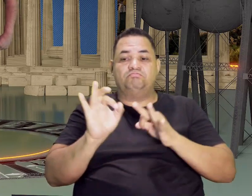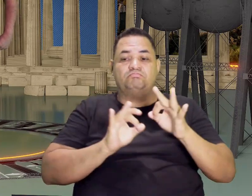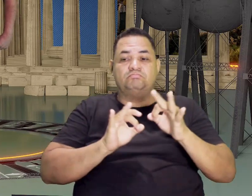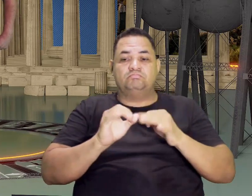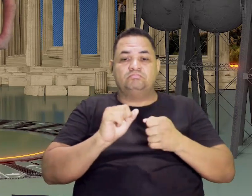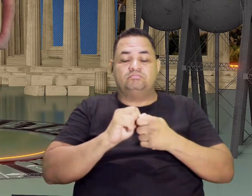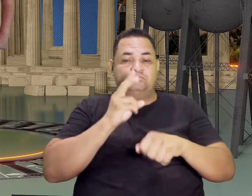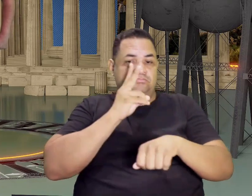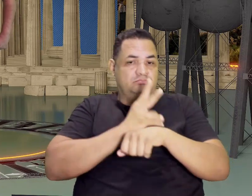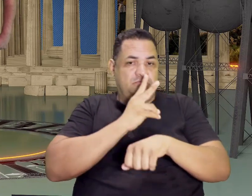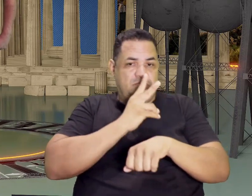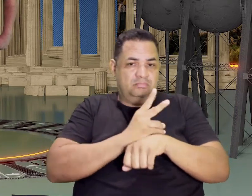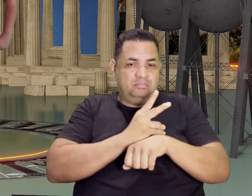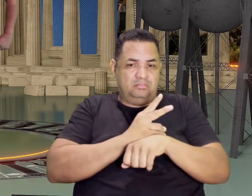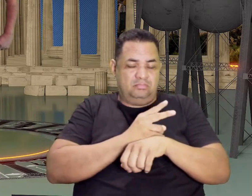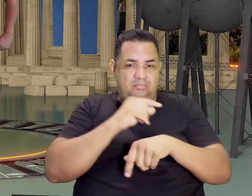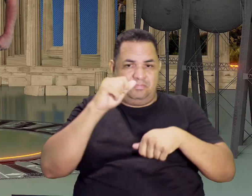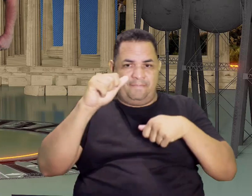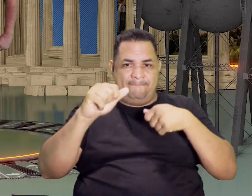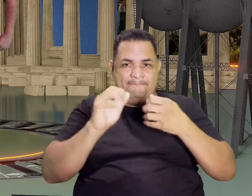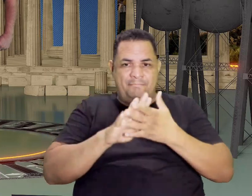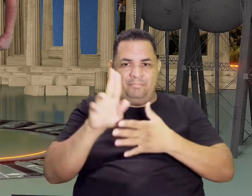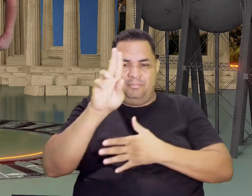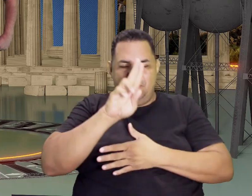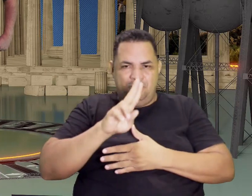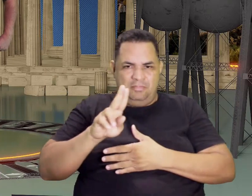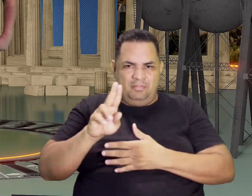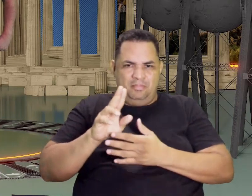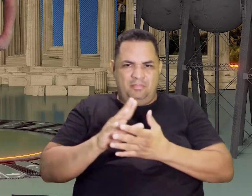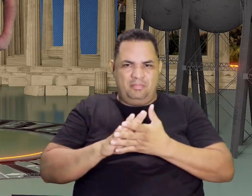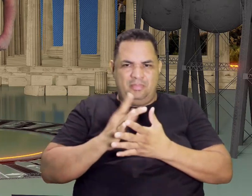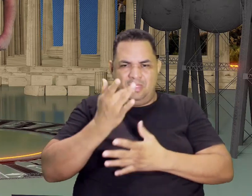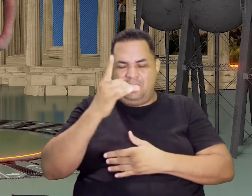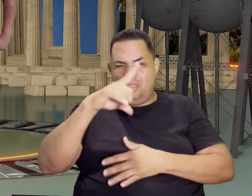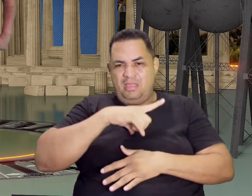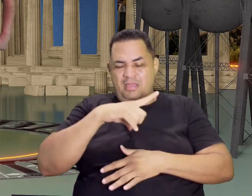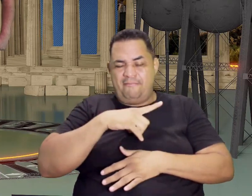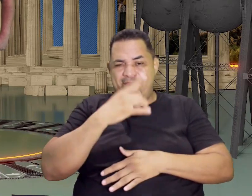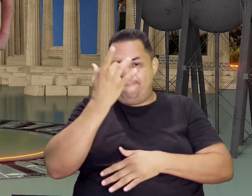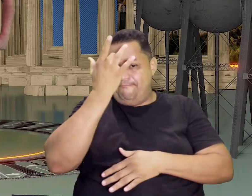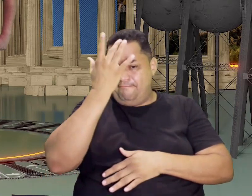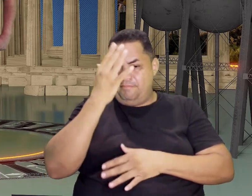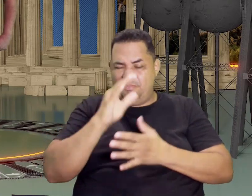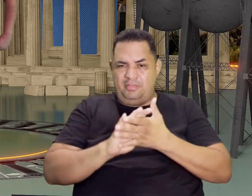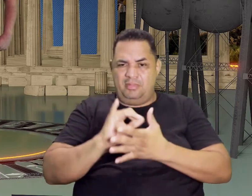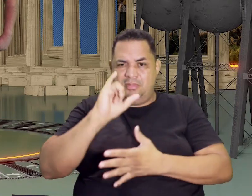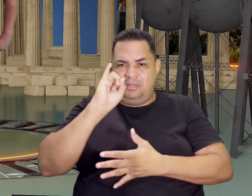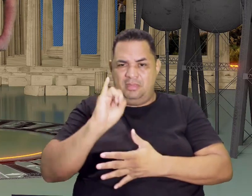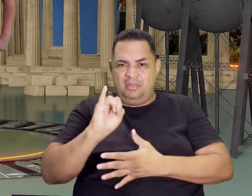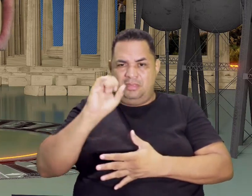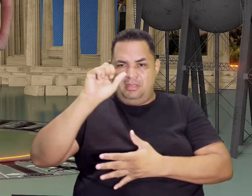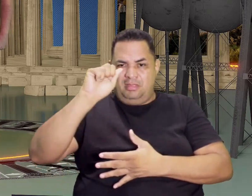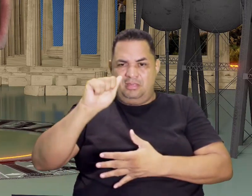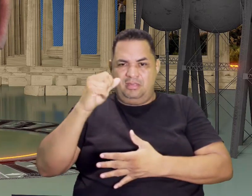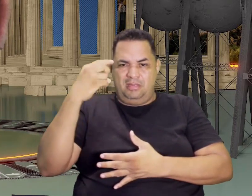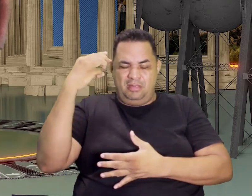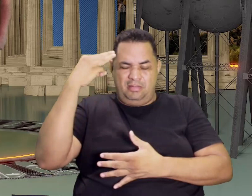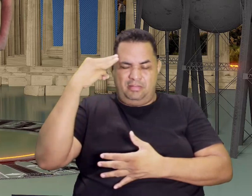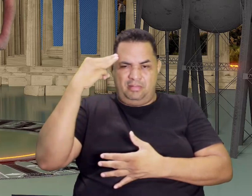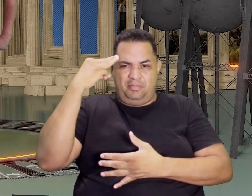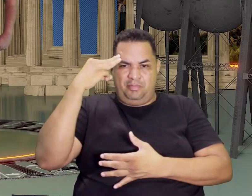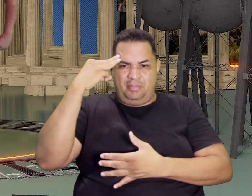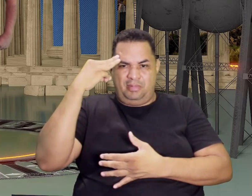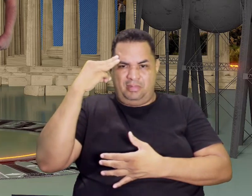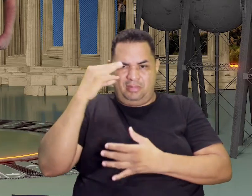criam vídeos, produzem as coisas com uma facilidade maior, porque a inteligência artificial, a mente robótica,